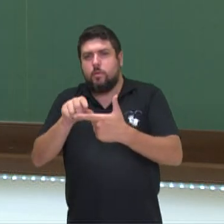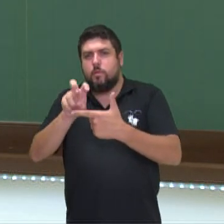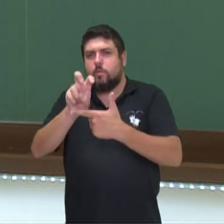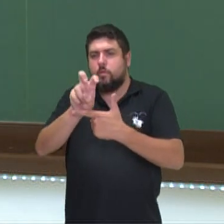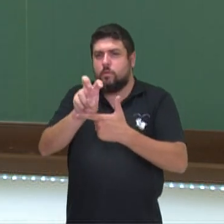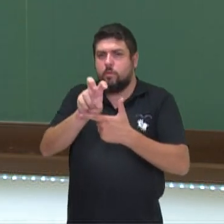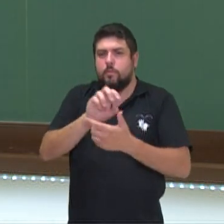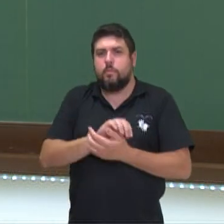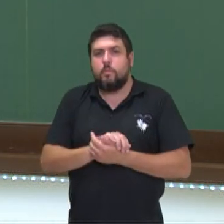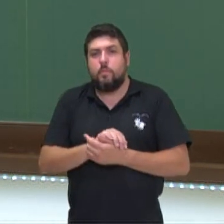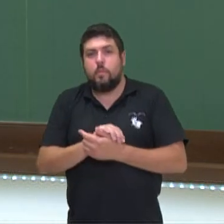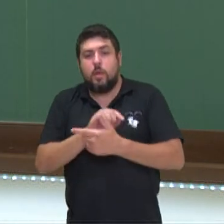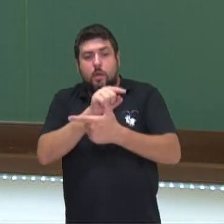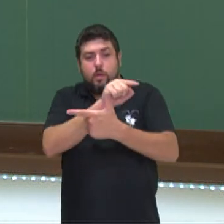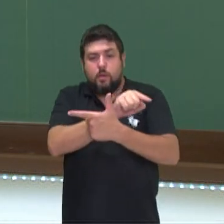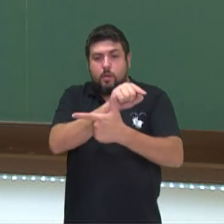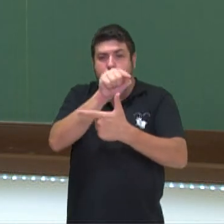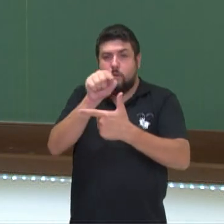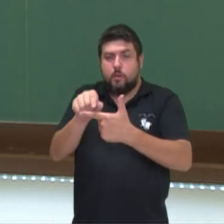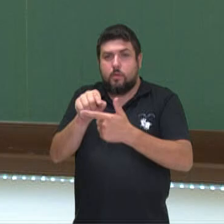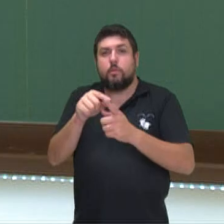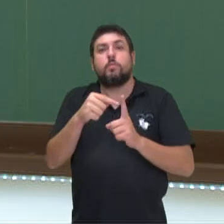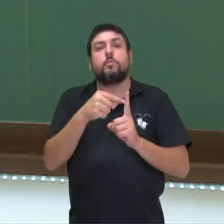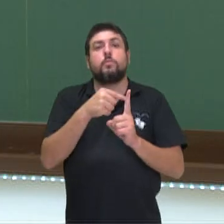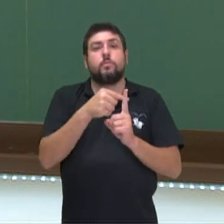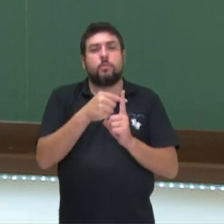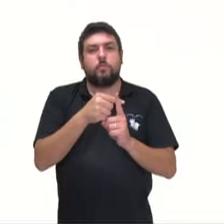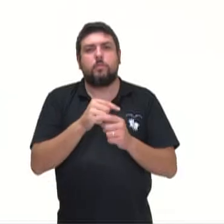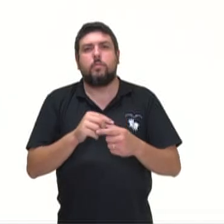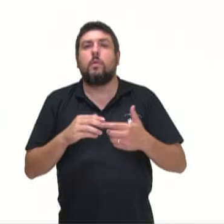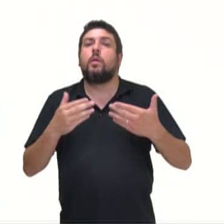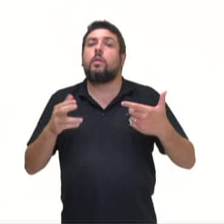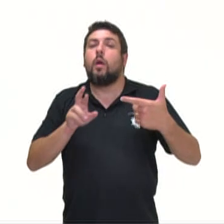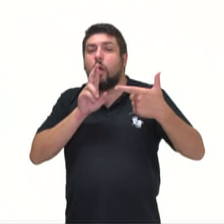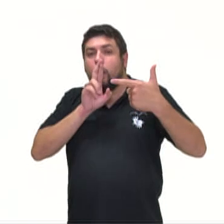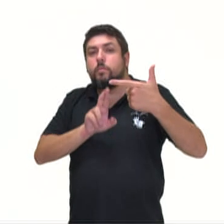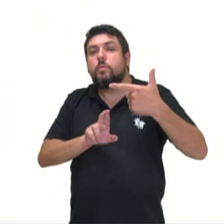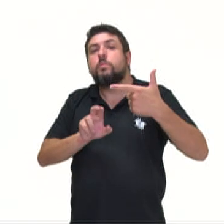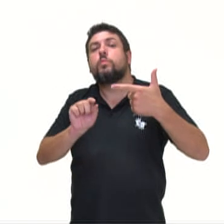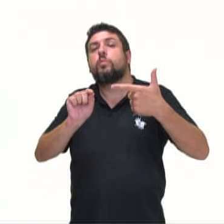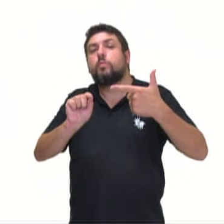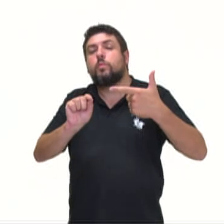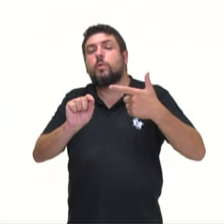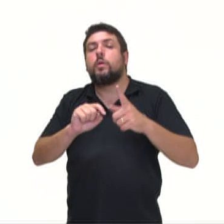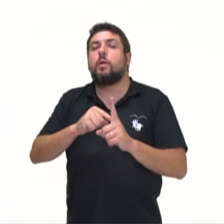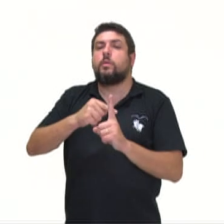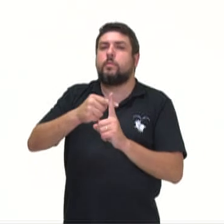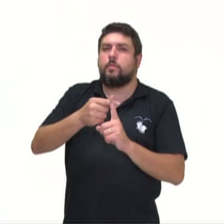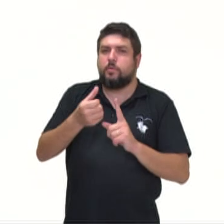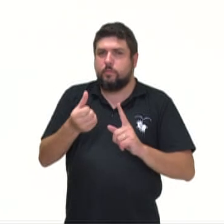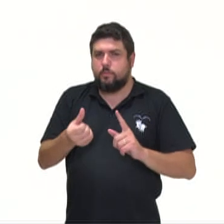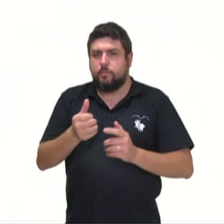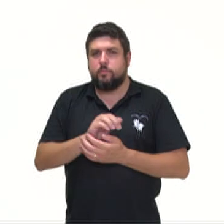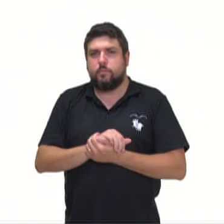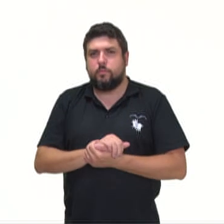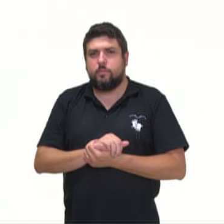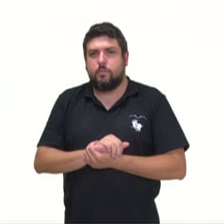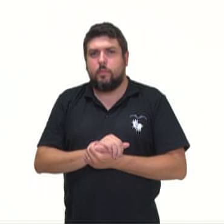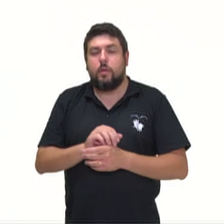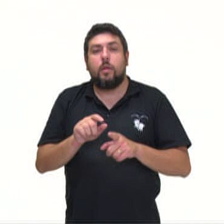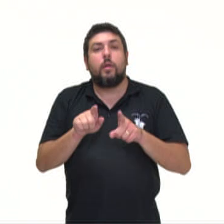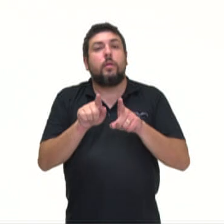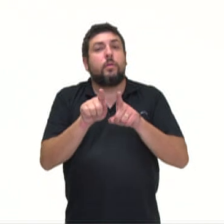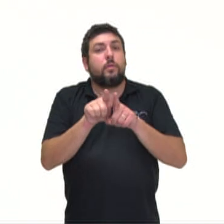dividindo dois valores positivos, então o resultado será mais 6. E aqui, também dividimos